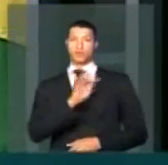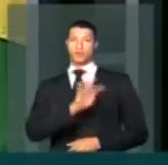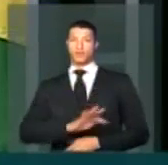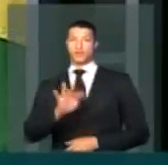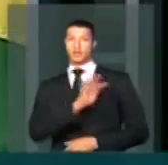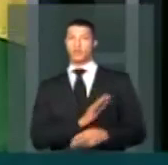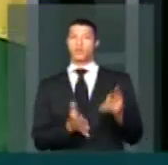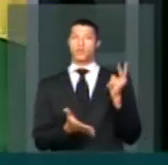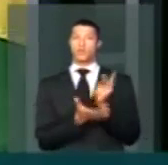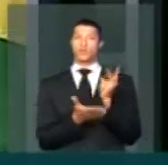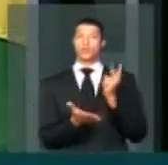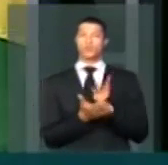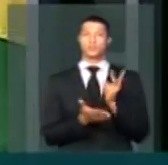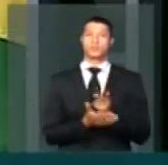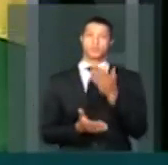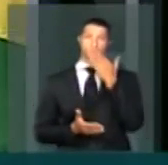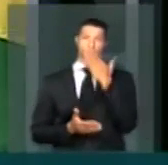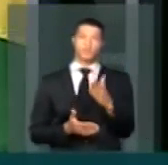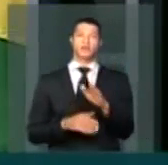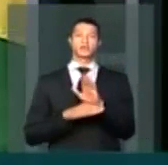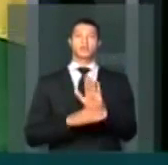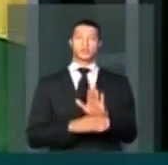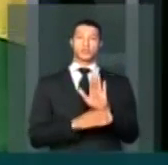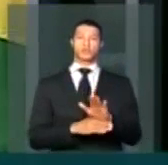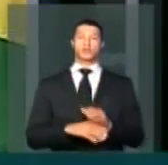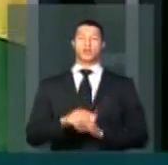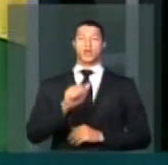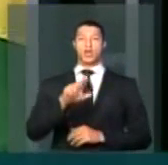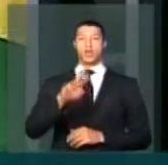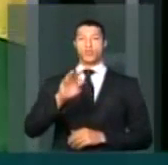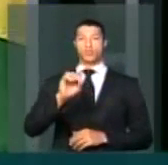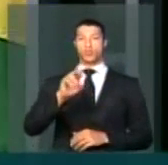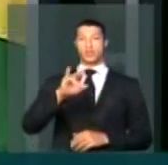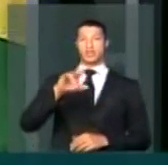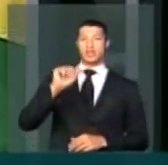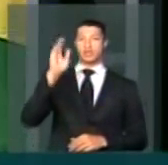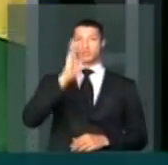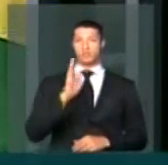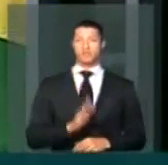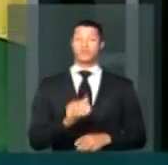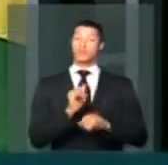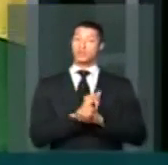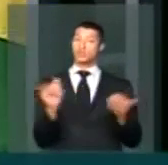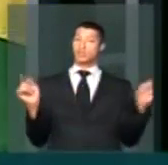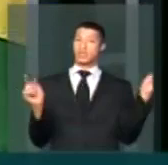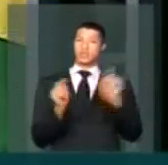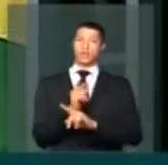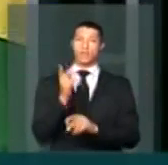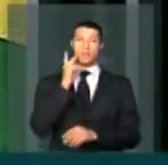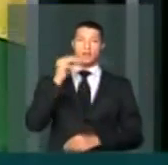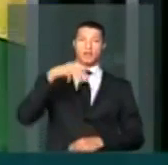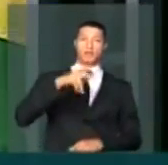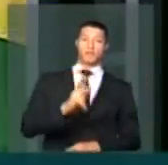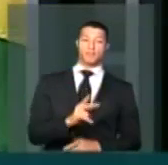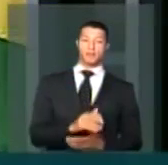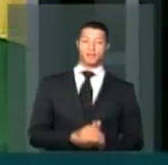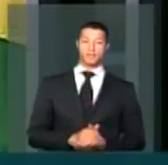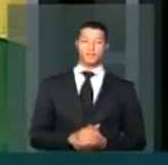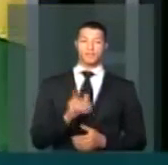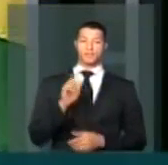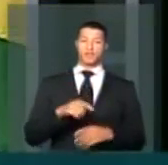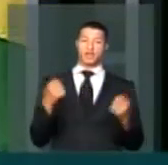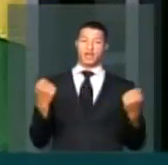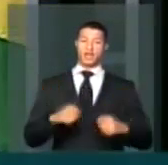os mesmos que clamam por socorro às autoridades da nossa nação e dizem não às medidas provisórias.